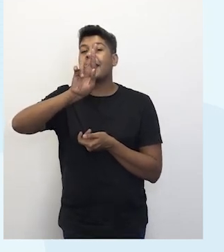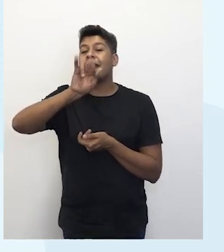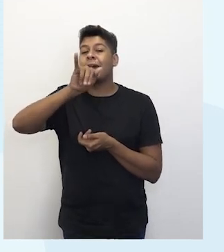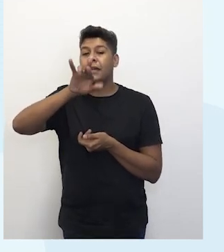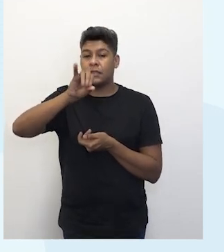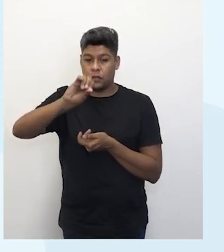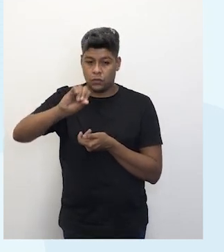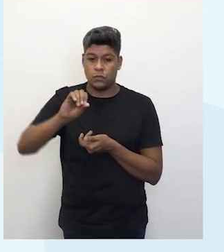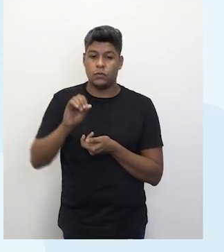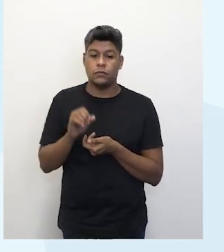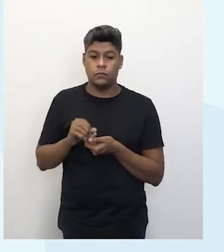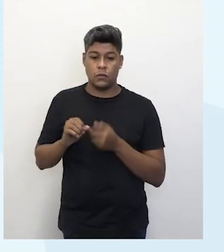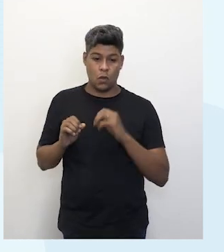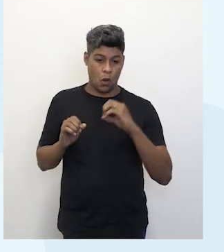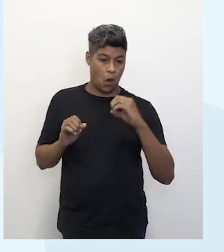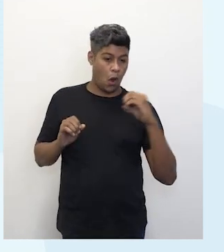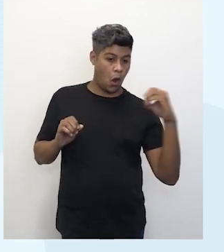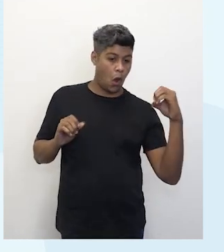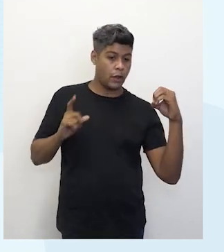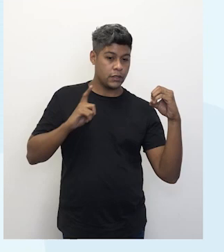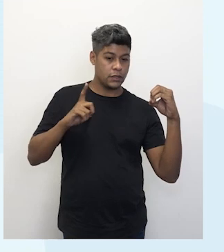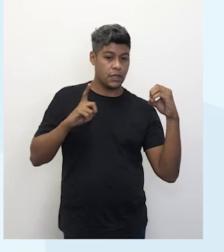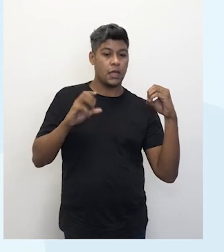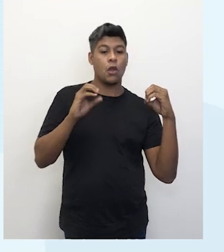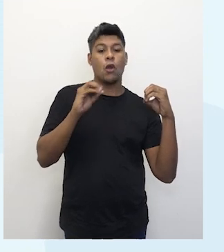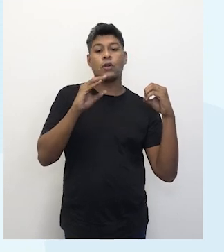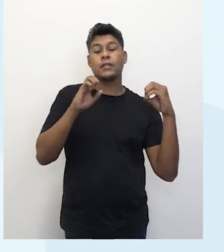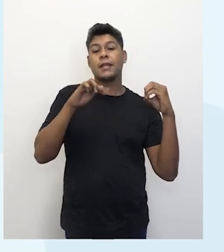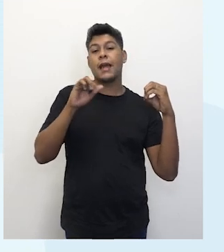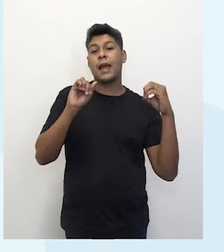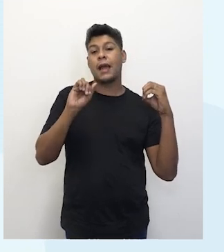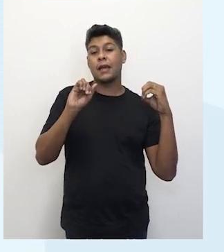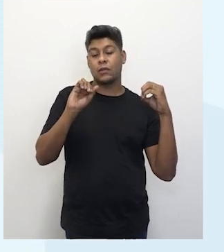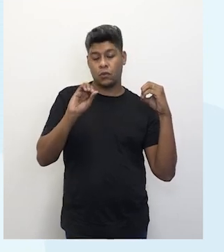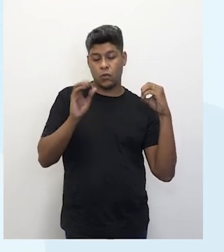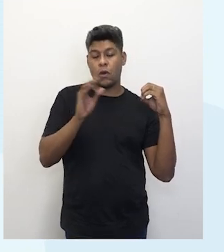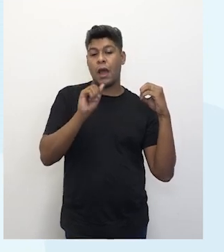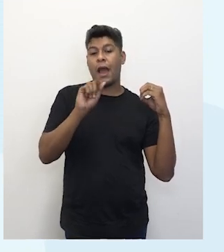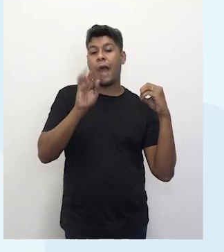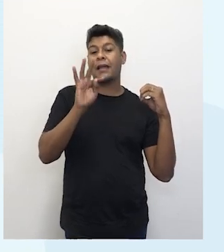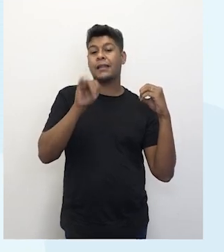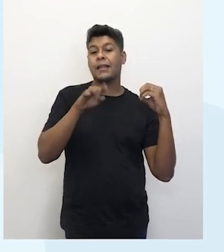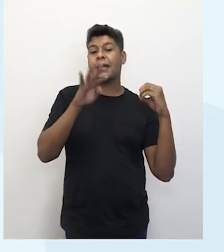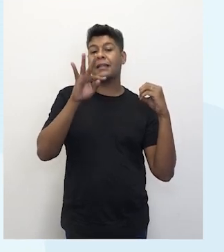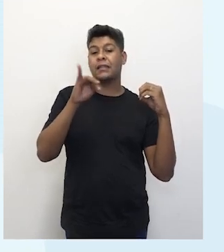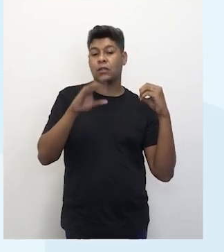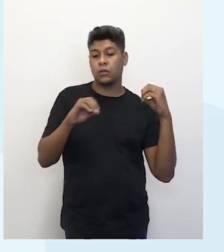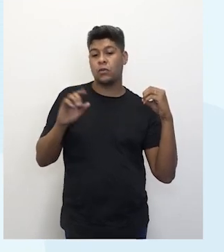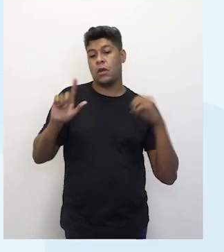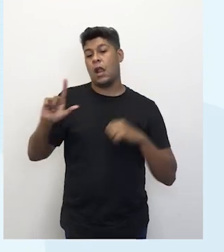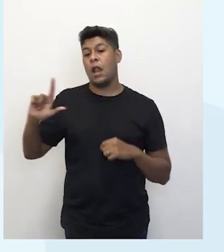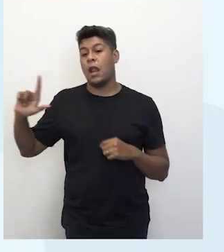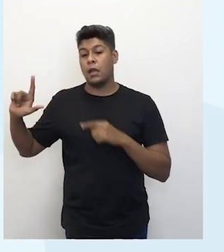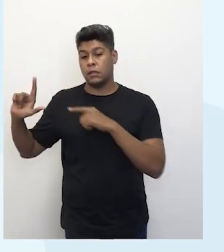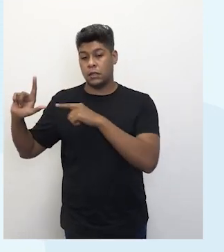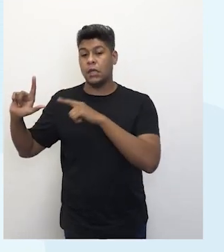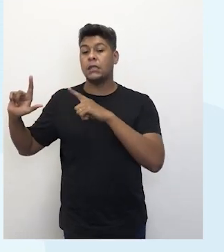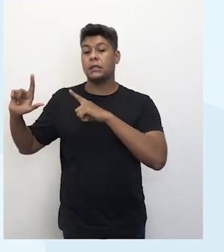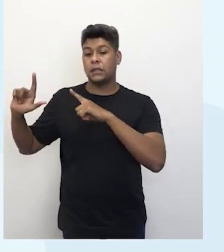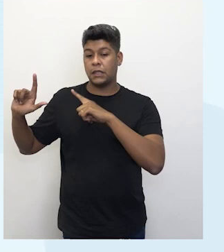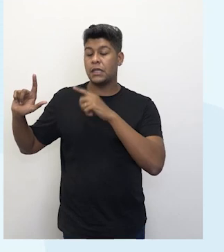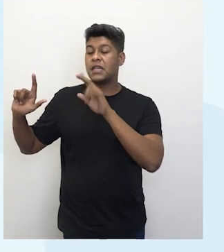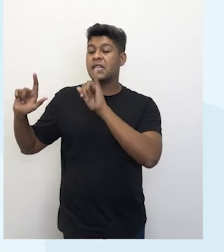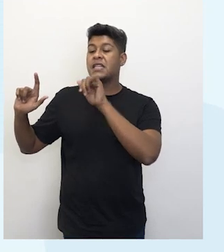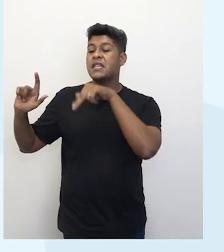africano no Oeste nós temos aí o Oceano Atlântico aí nós temos na região do Leste nós